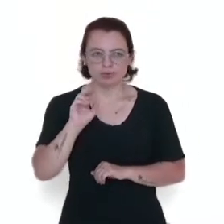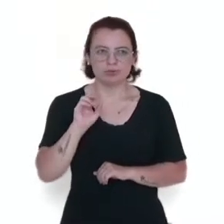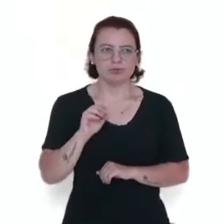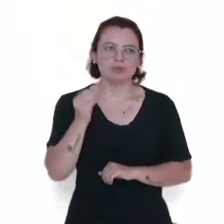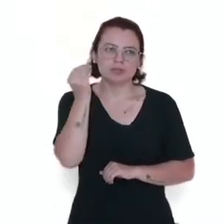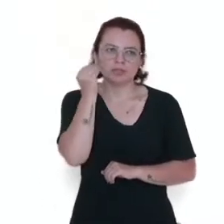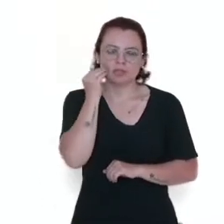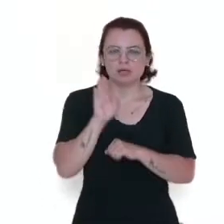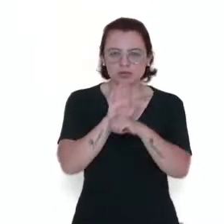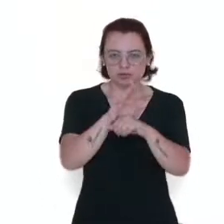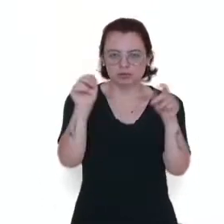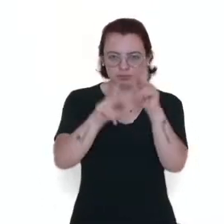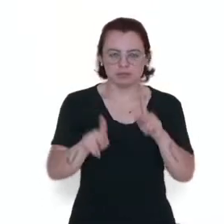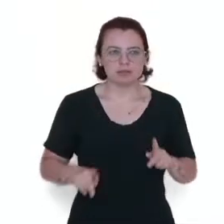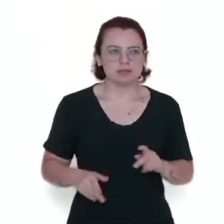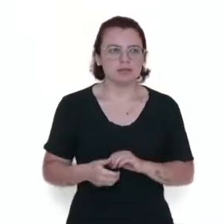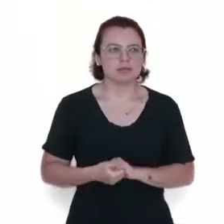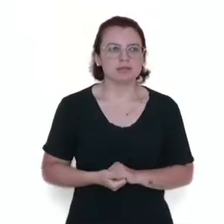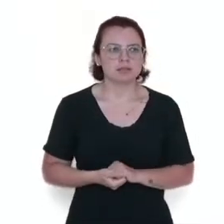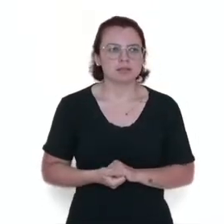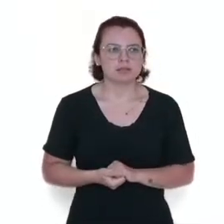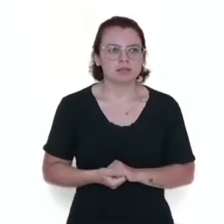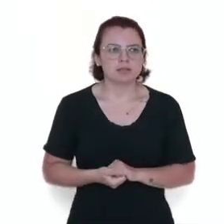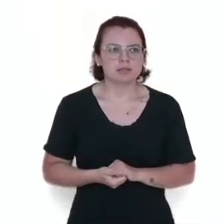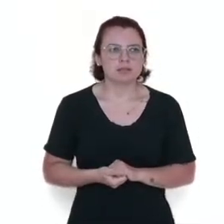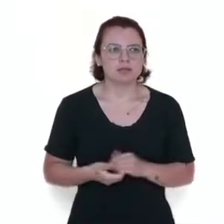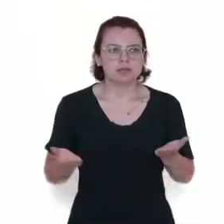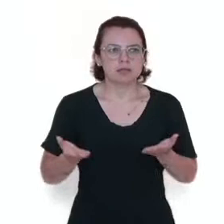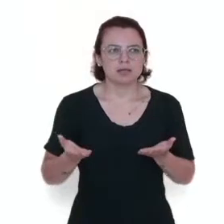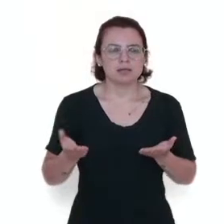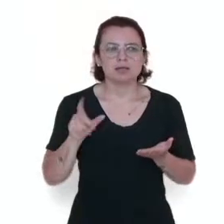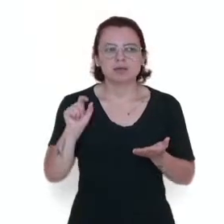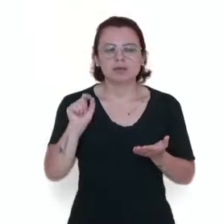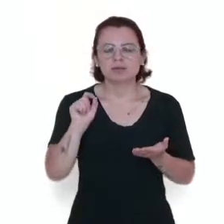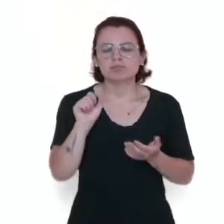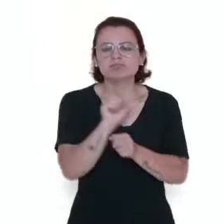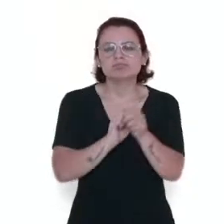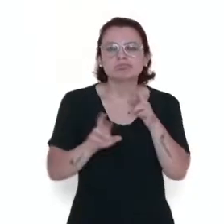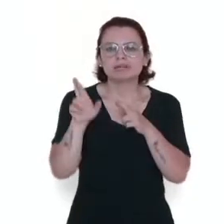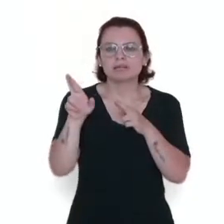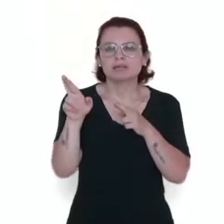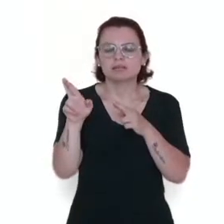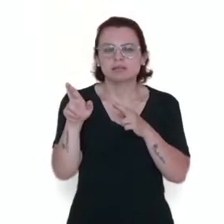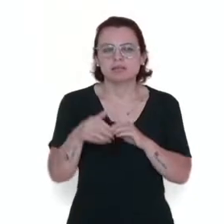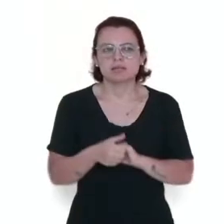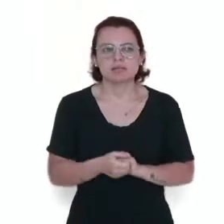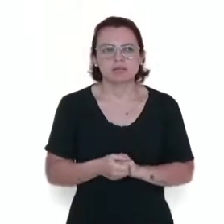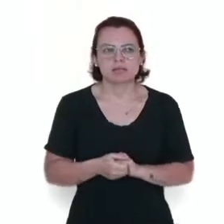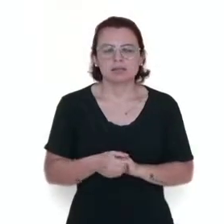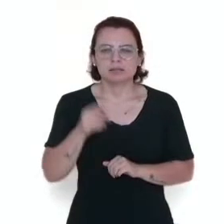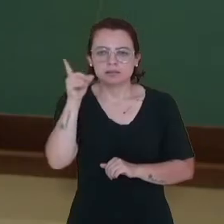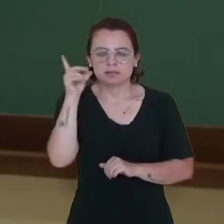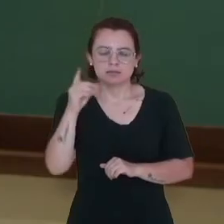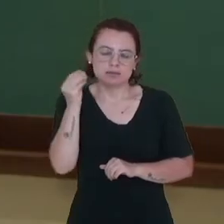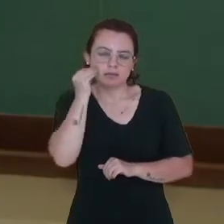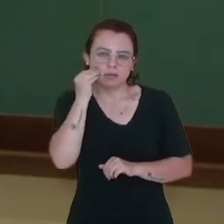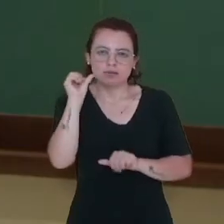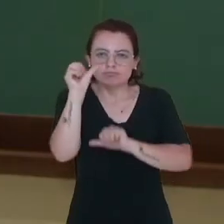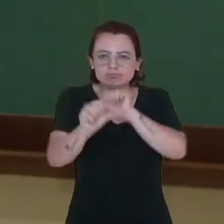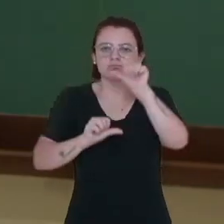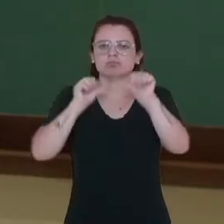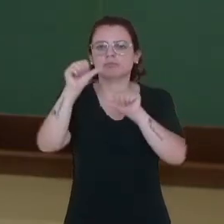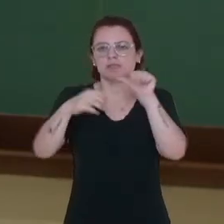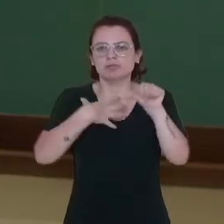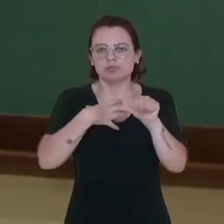das eleições em 2020 são agora uma esperança para se renovar então esse país, né? A